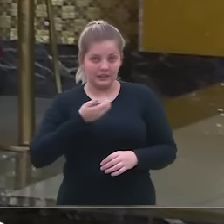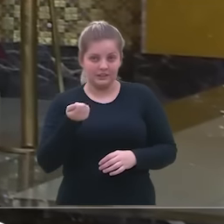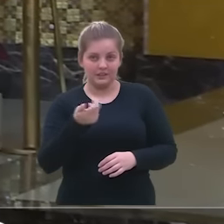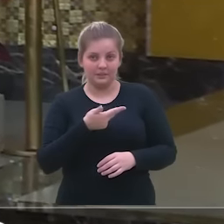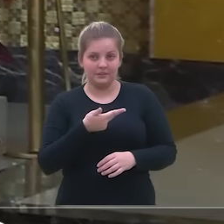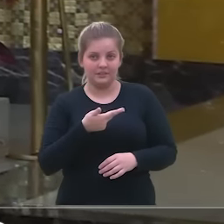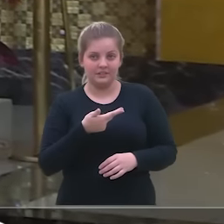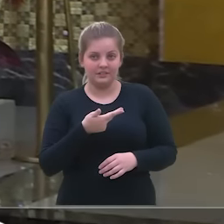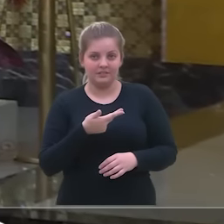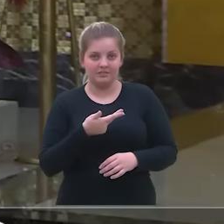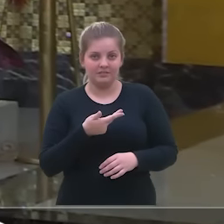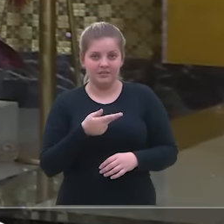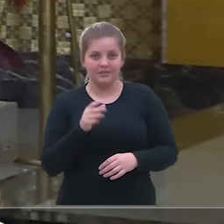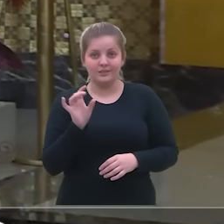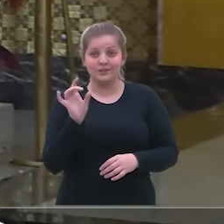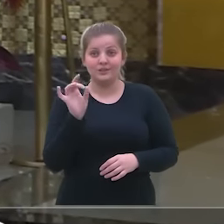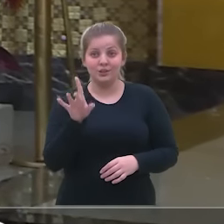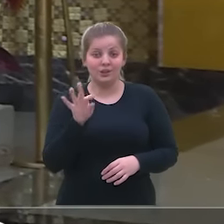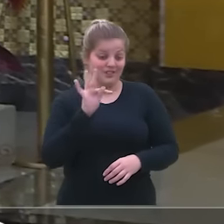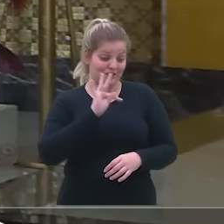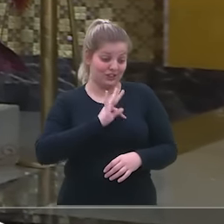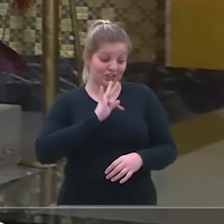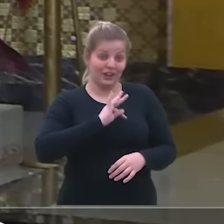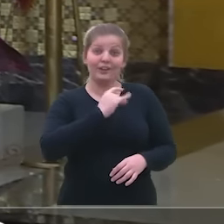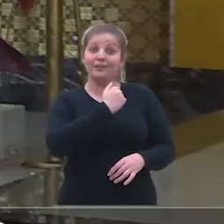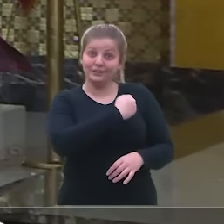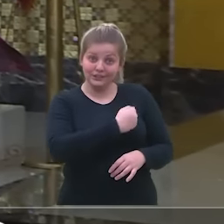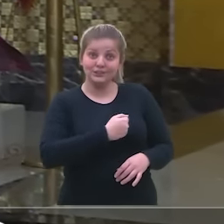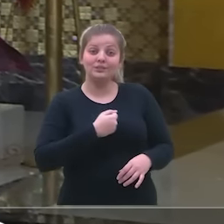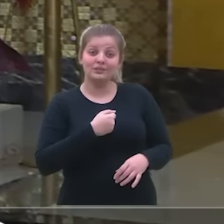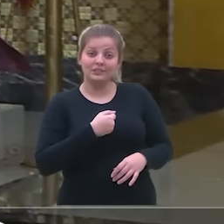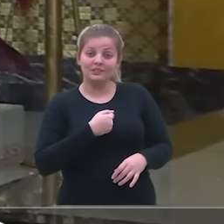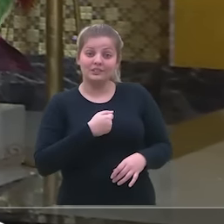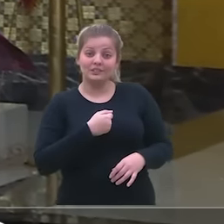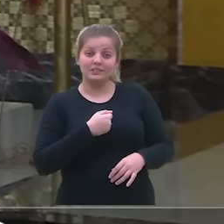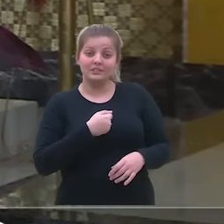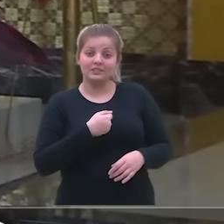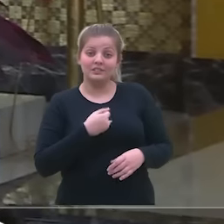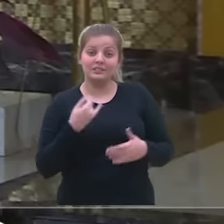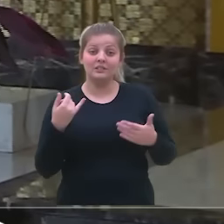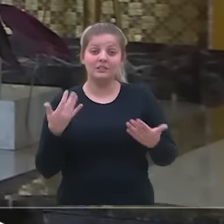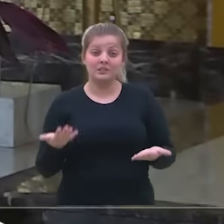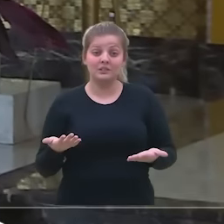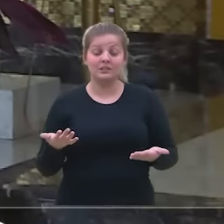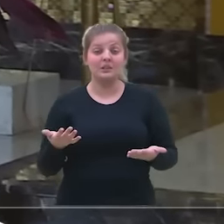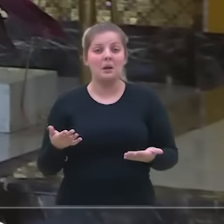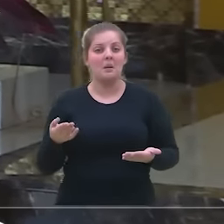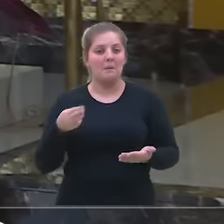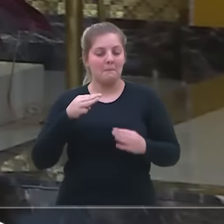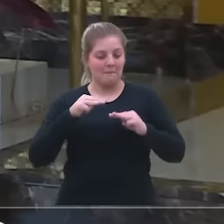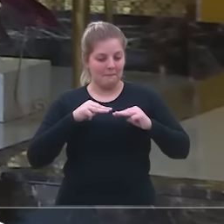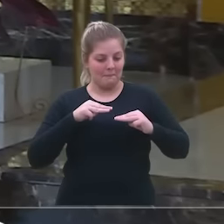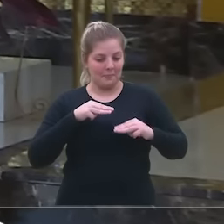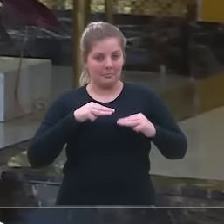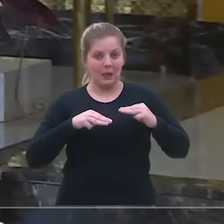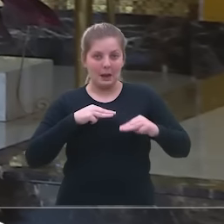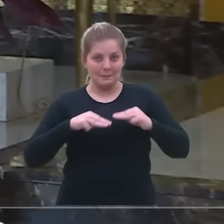gente nada menos que Tiago e João e quando Marcos escreveu